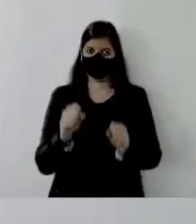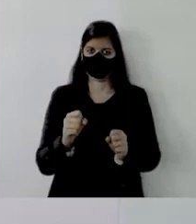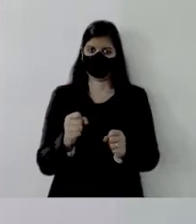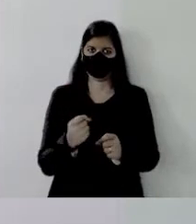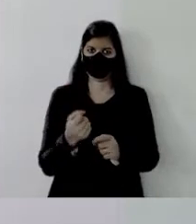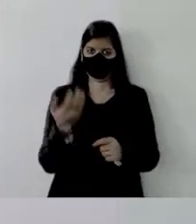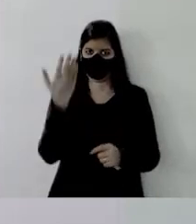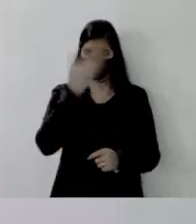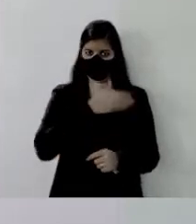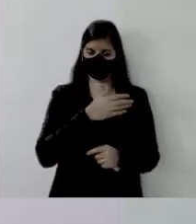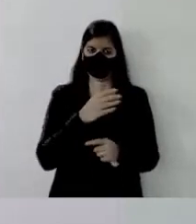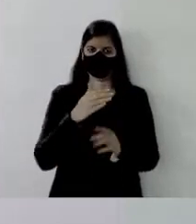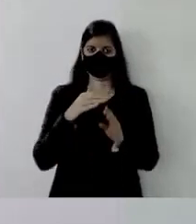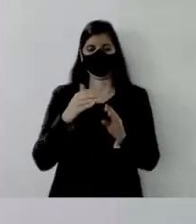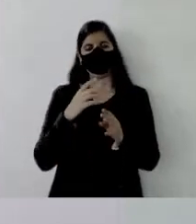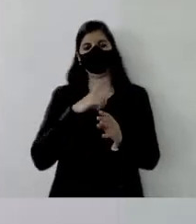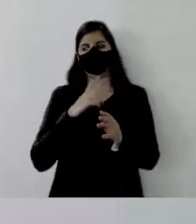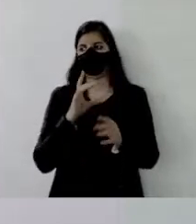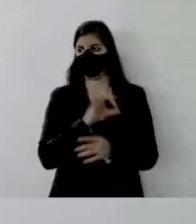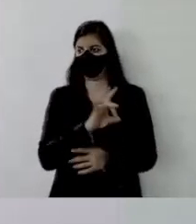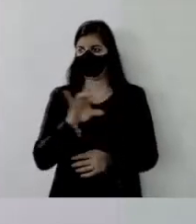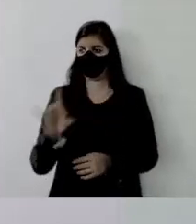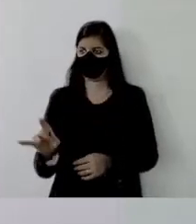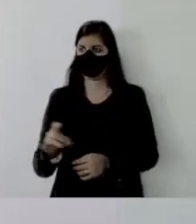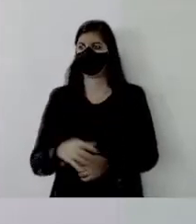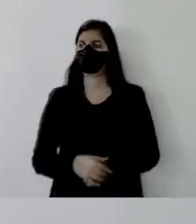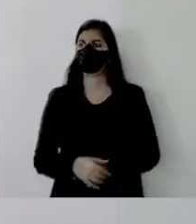metade de cada um desses segmentos aqui.